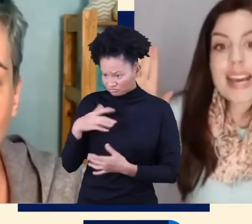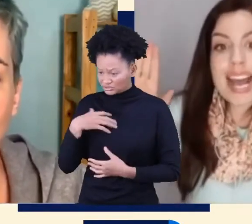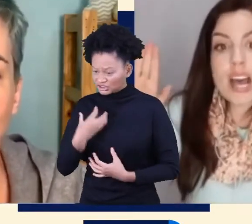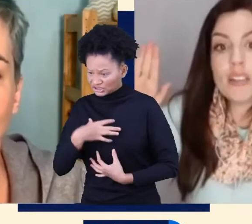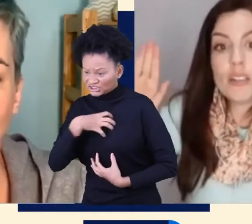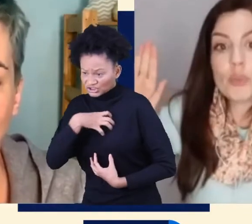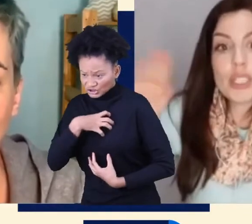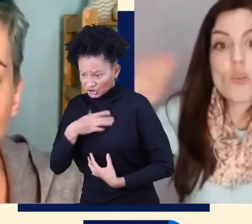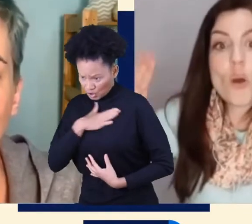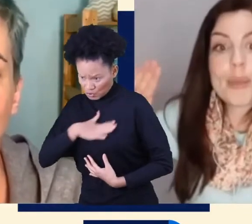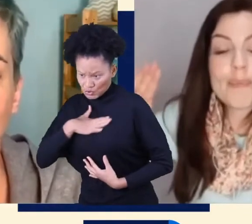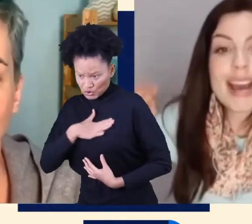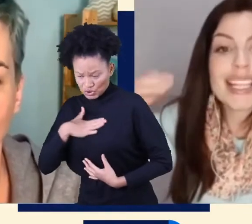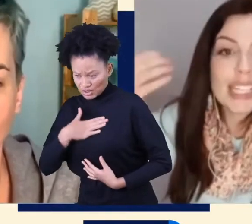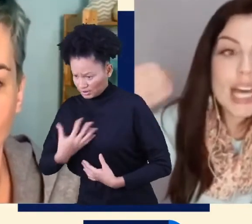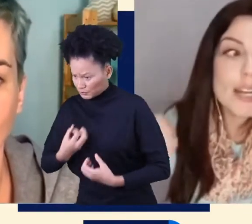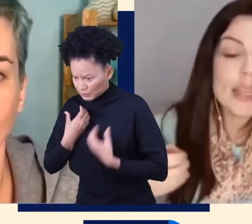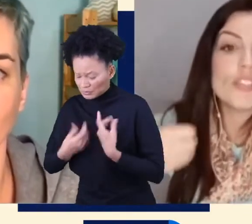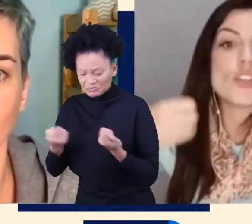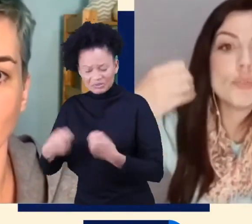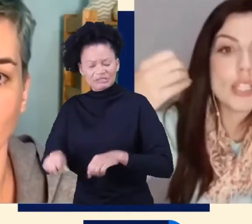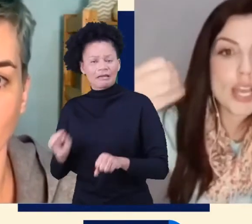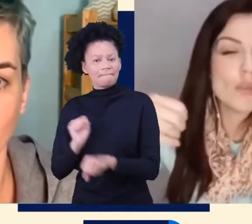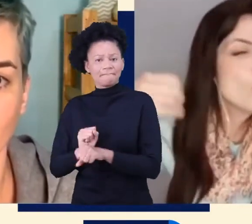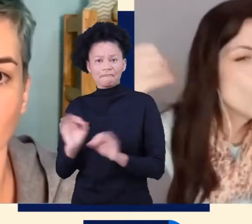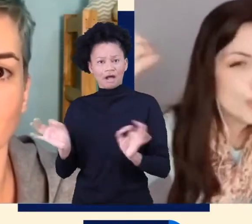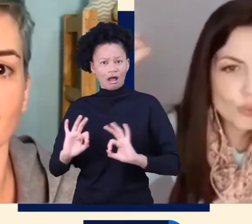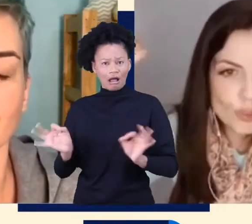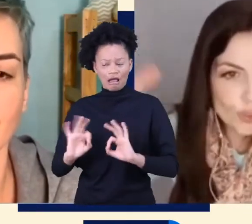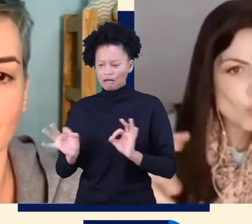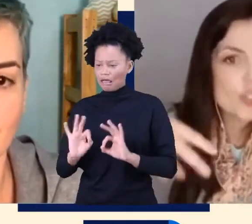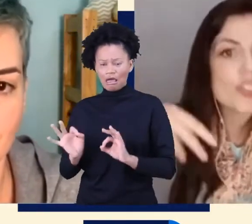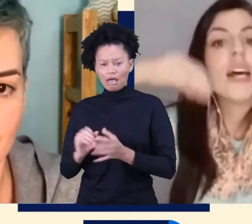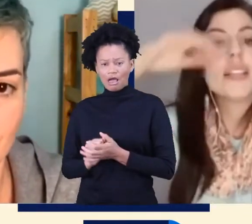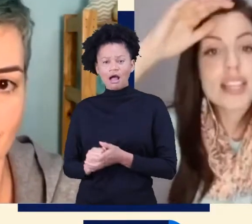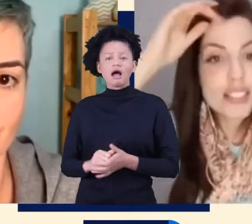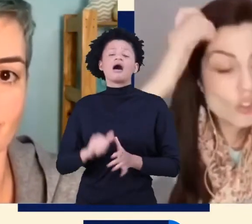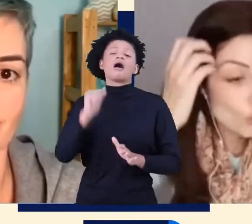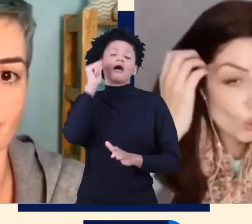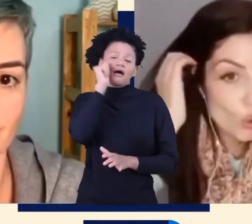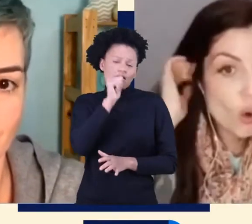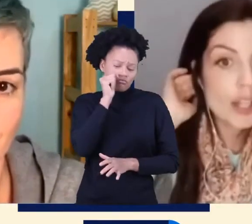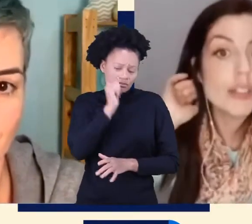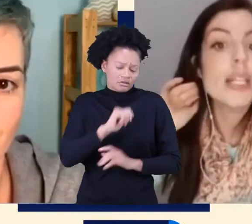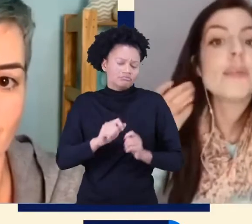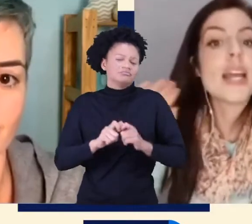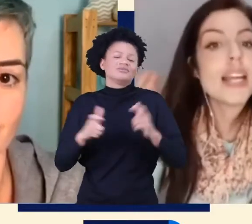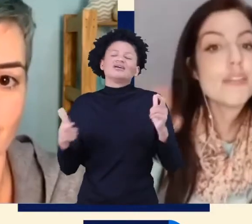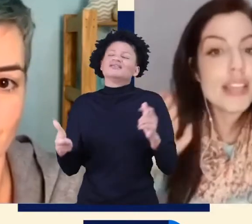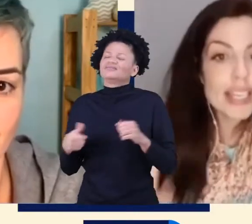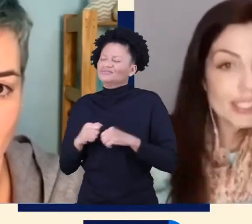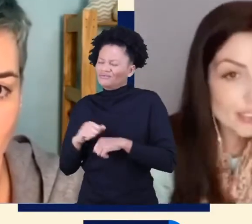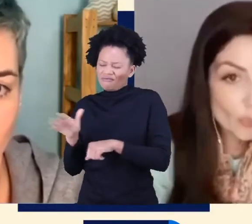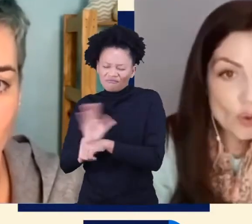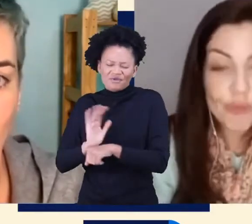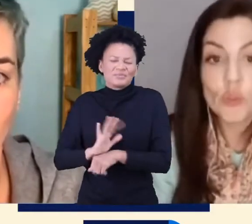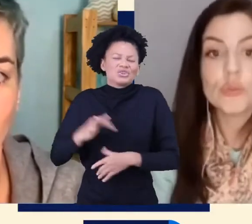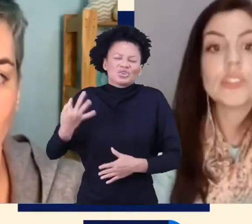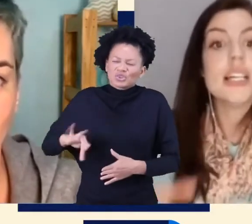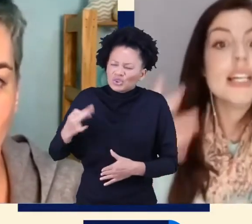precisa parar. Que nenhum homem para, e claramente a mulher, em muitos filmes, está sentindo dor, né? Aí vem